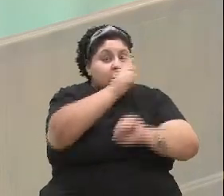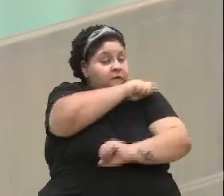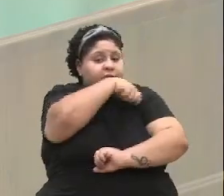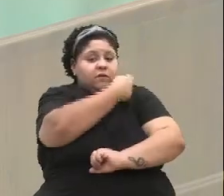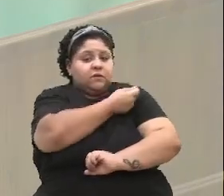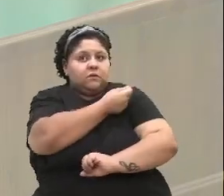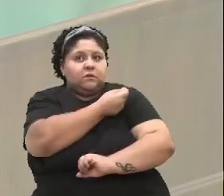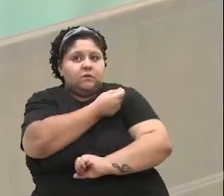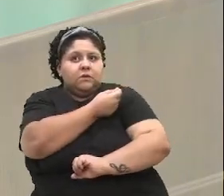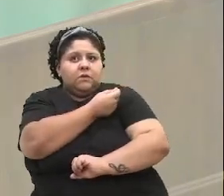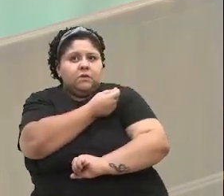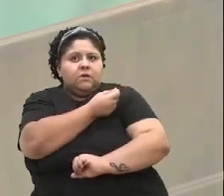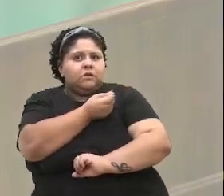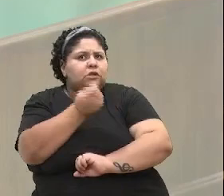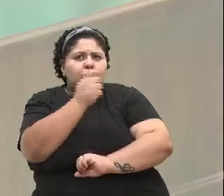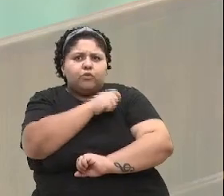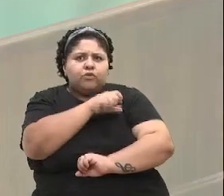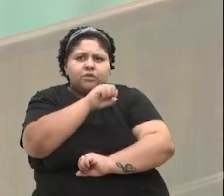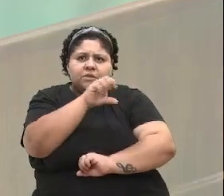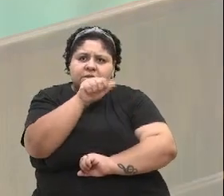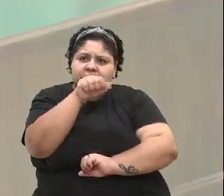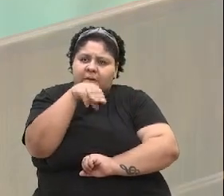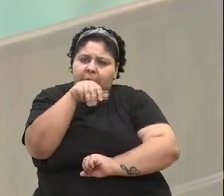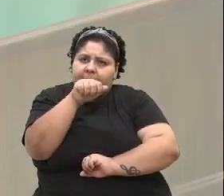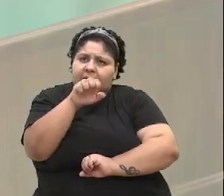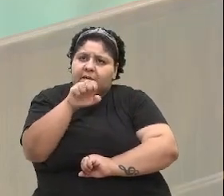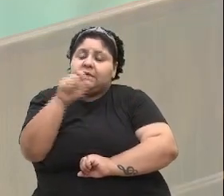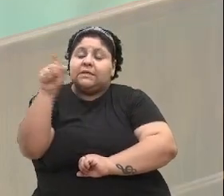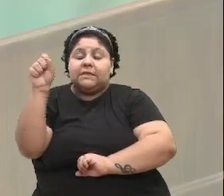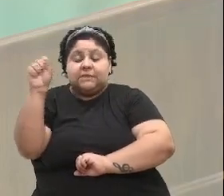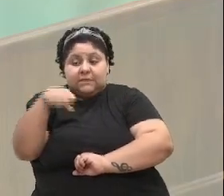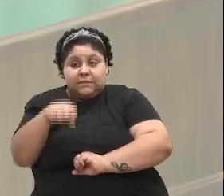deveria ser do Samai deveria ser secretar de obras